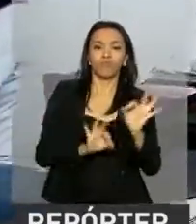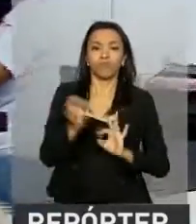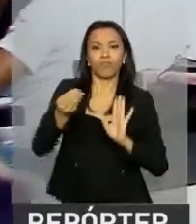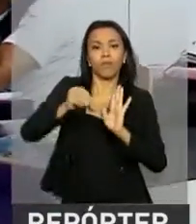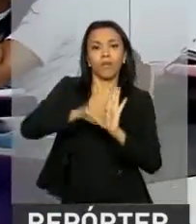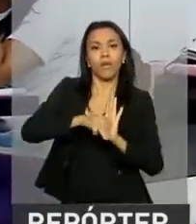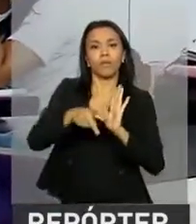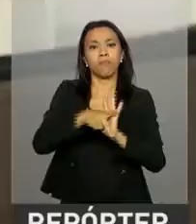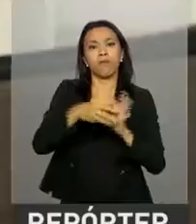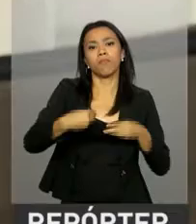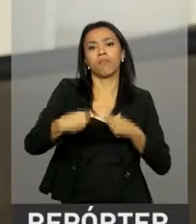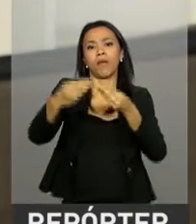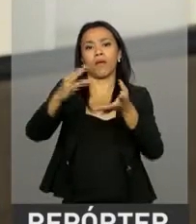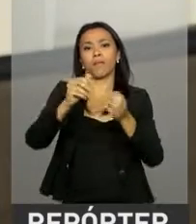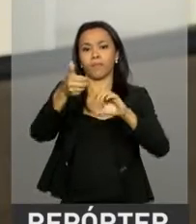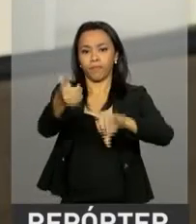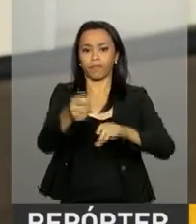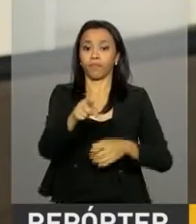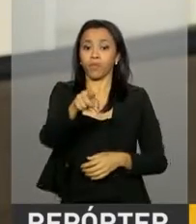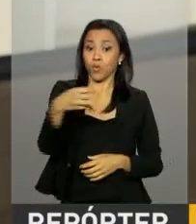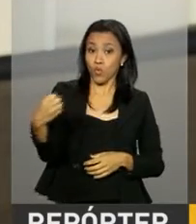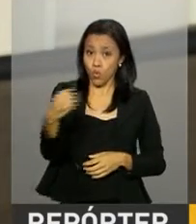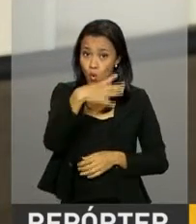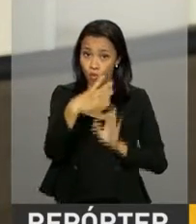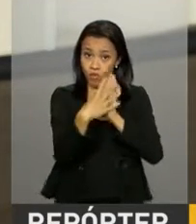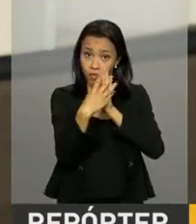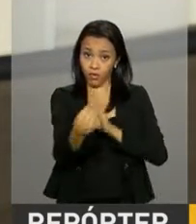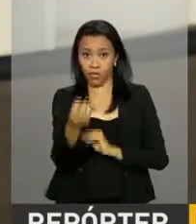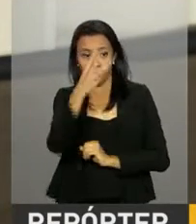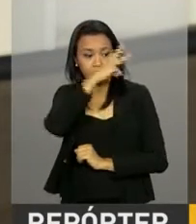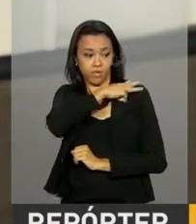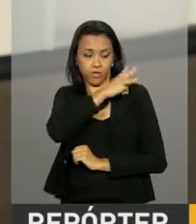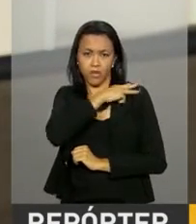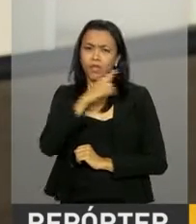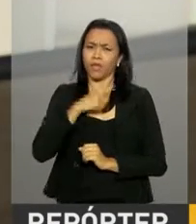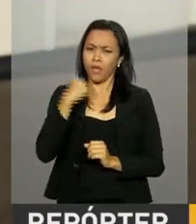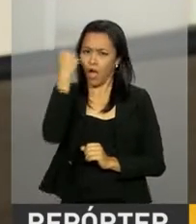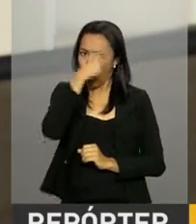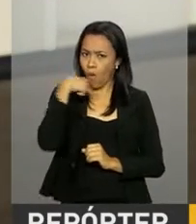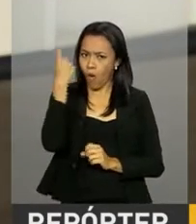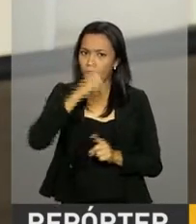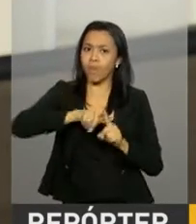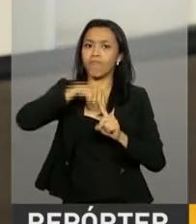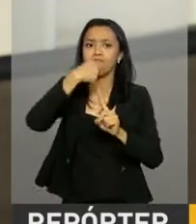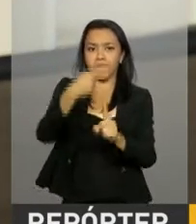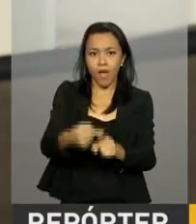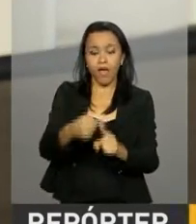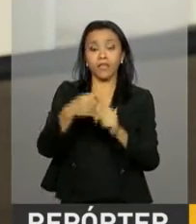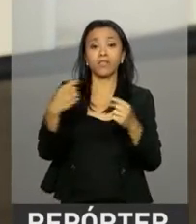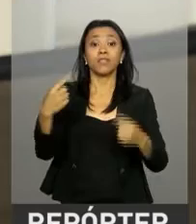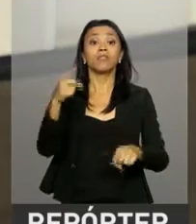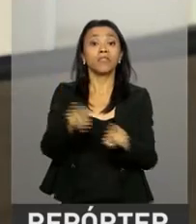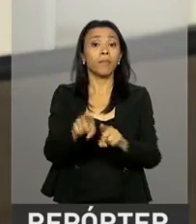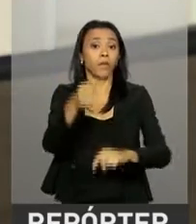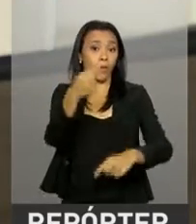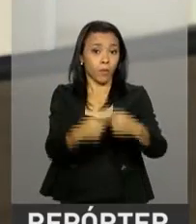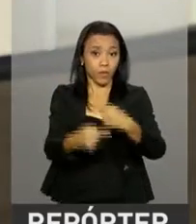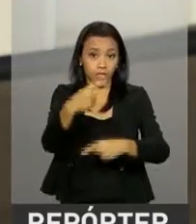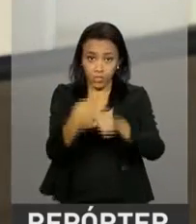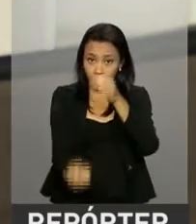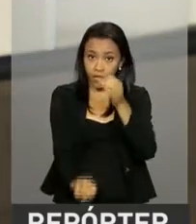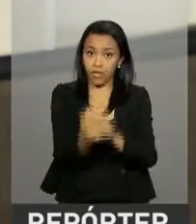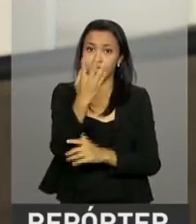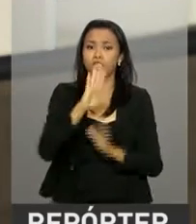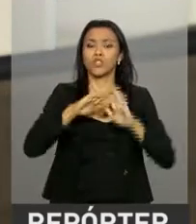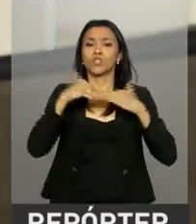ao Congresso Nacional. O novo ensino médio terá aumento gradual da carga horária e uma política para incentivar a implementação